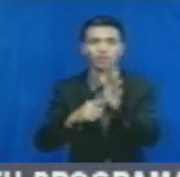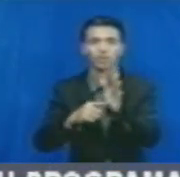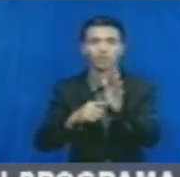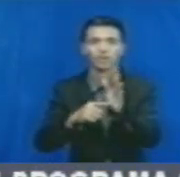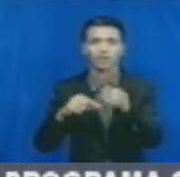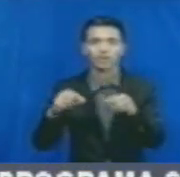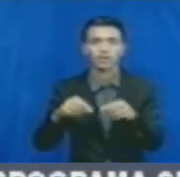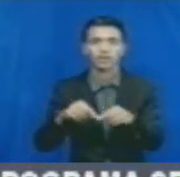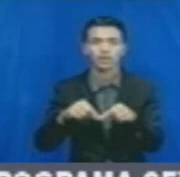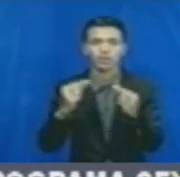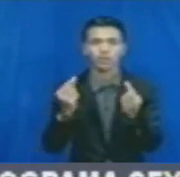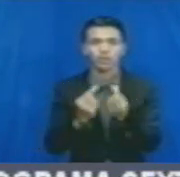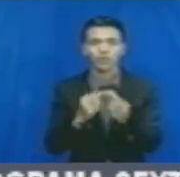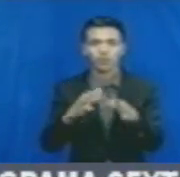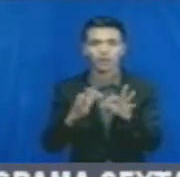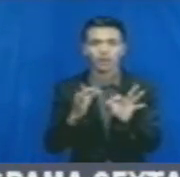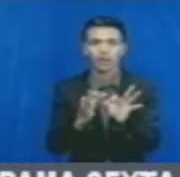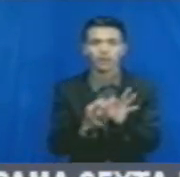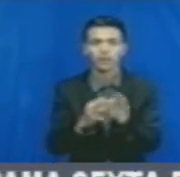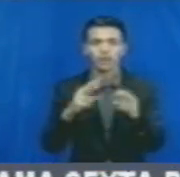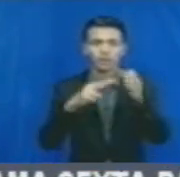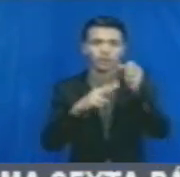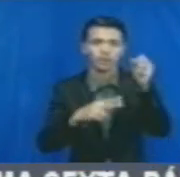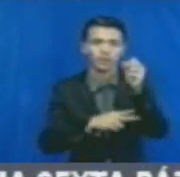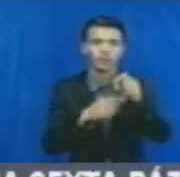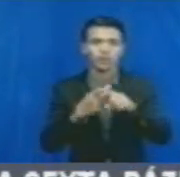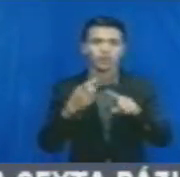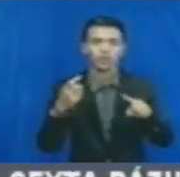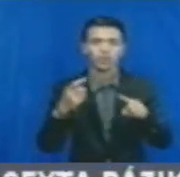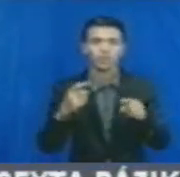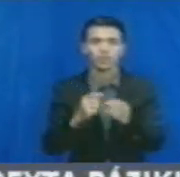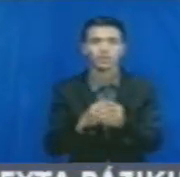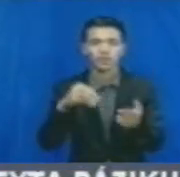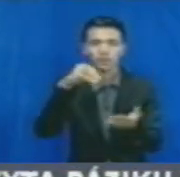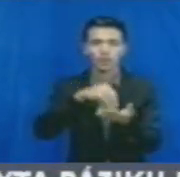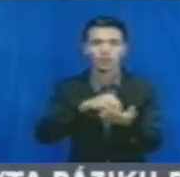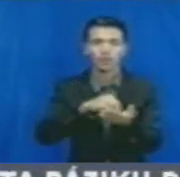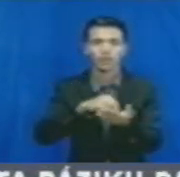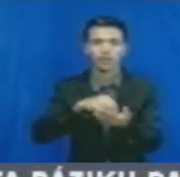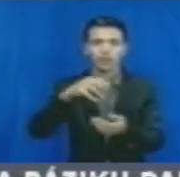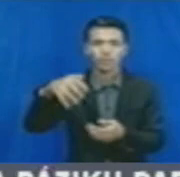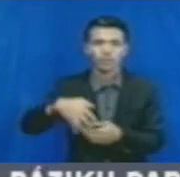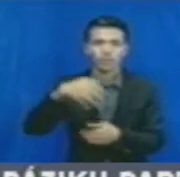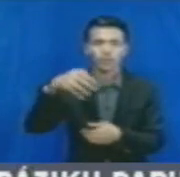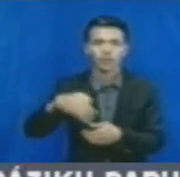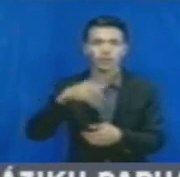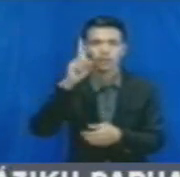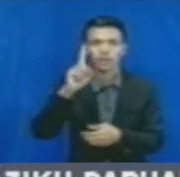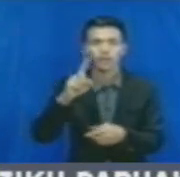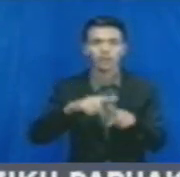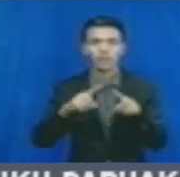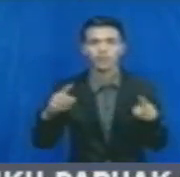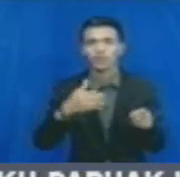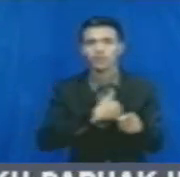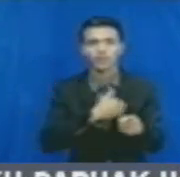estão equipamentos atu normaliza mota refere o si parte Ize coloca dete máquina bulldozer ida mas bela consegue